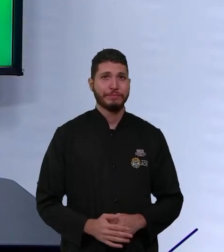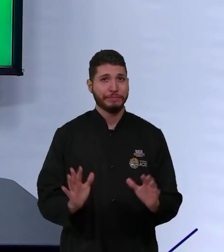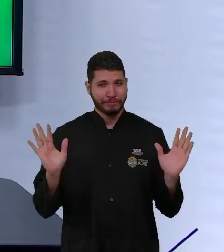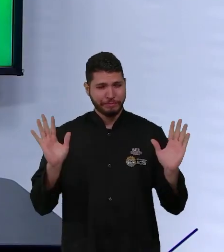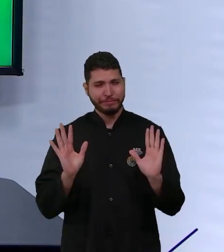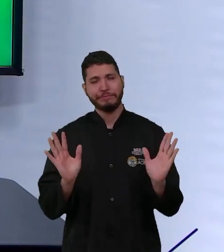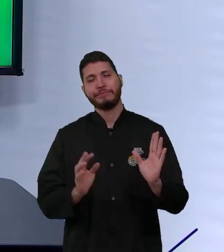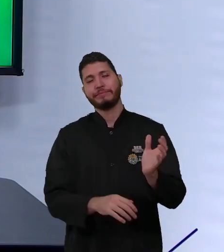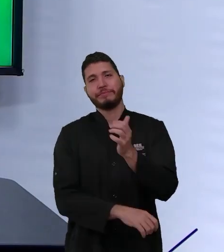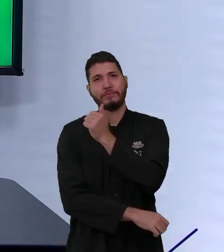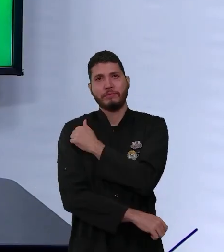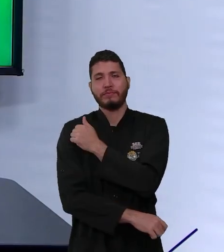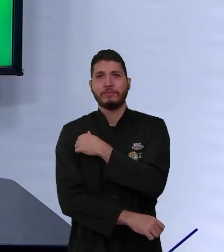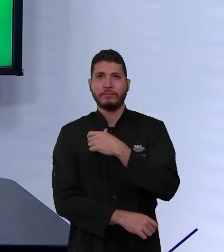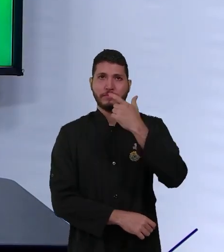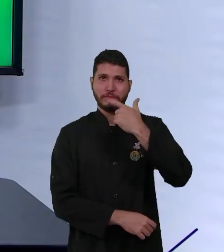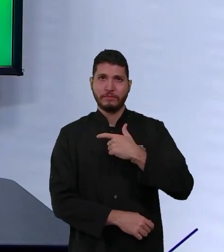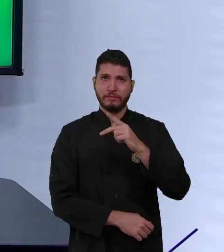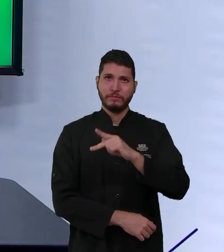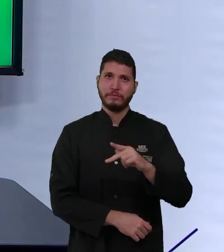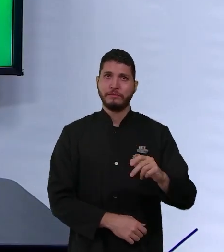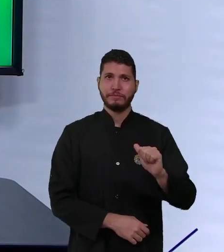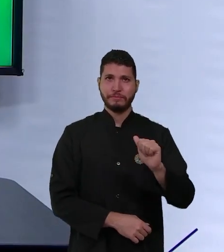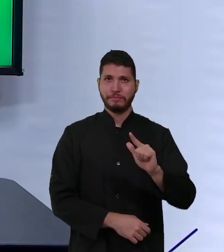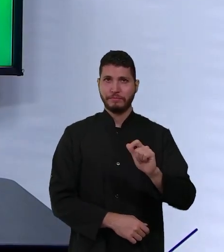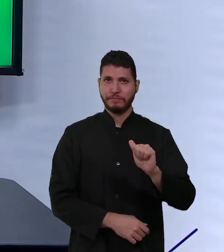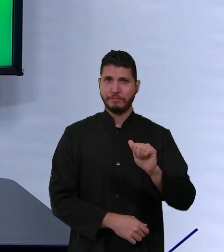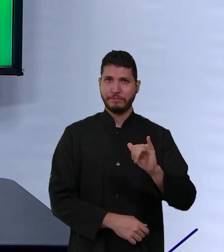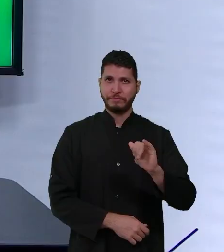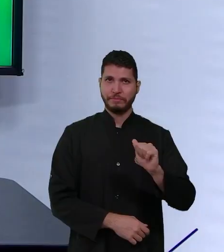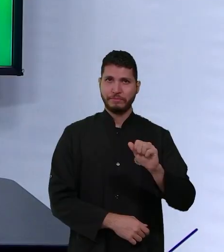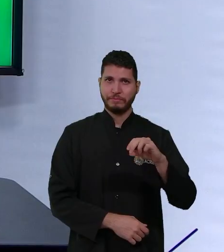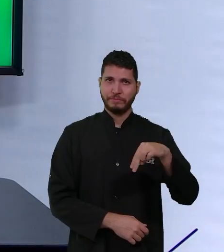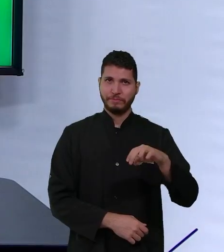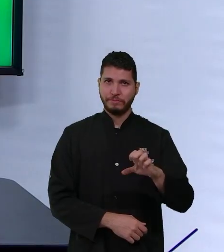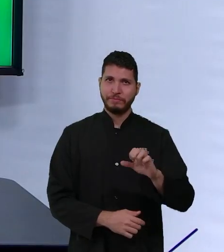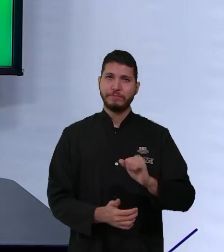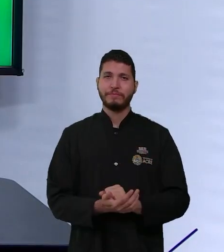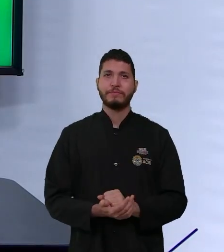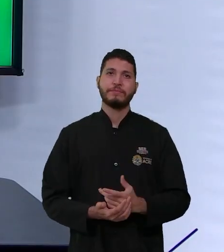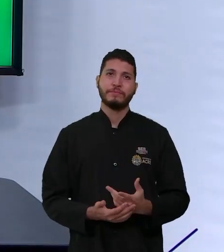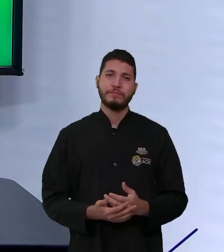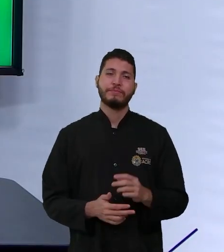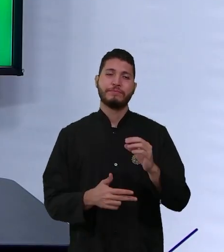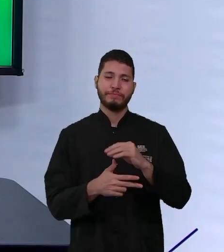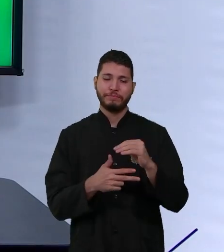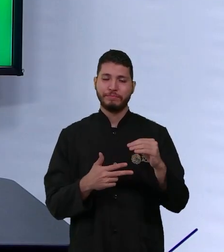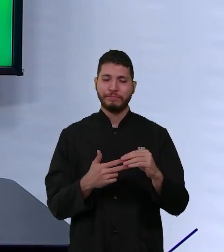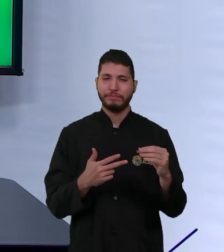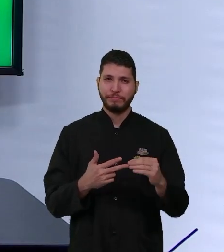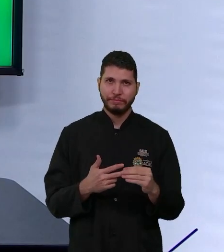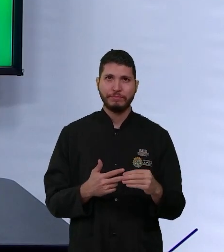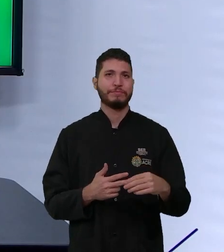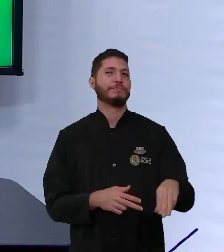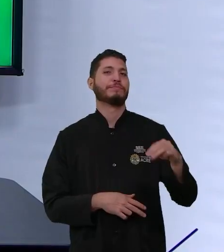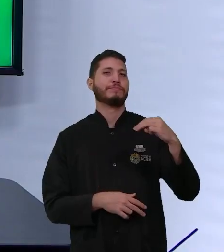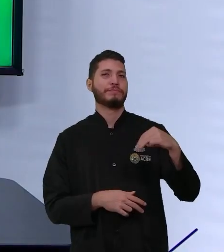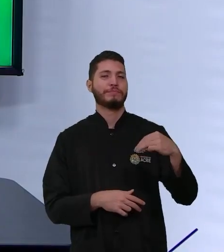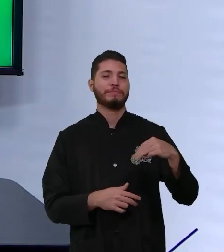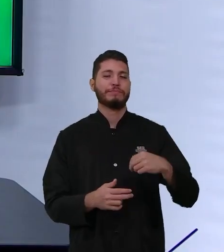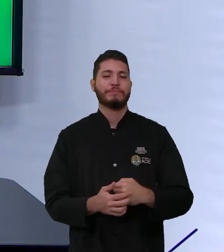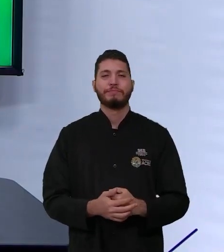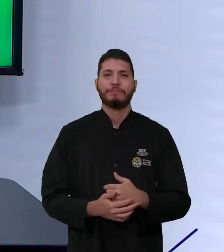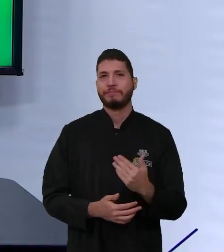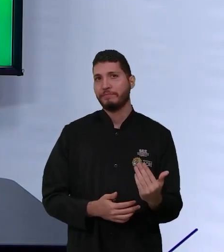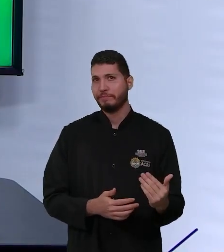Olá, estudantes! Eu sou a professora Alaiane Mendonça, do componente de matemática aqui do Pré-ENEM Legal. E hoje eu estou aqui com vocês para a gente falar